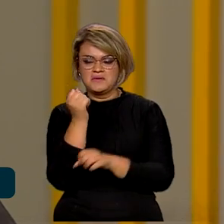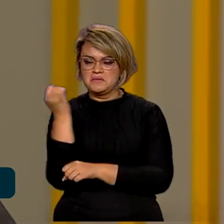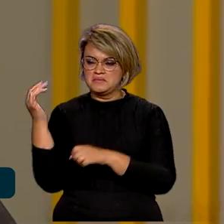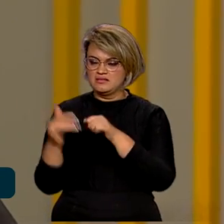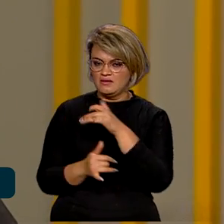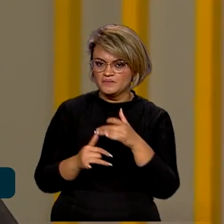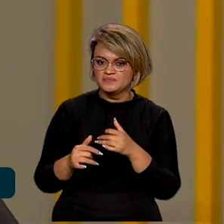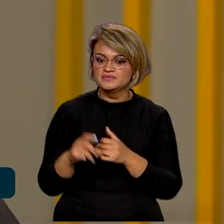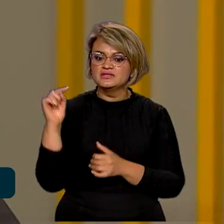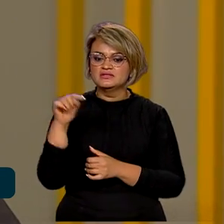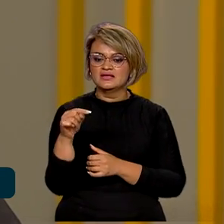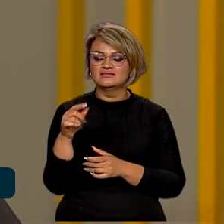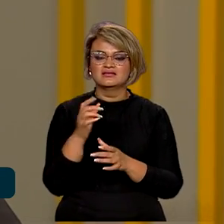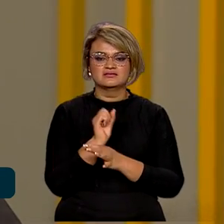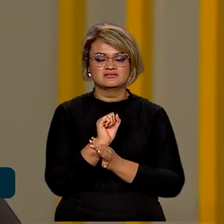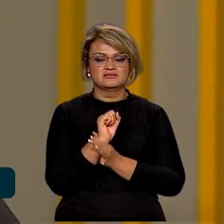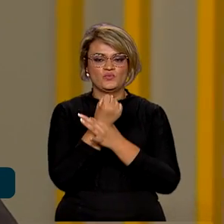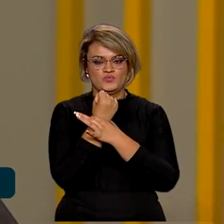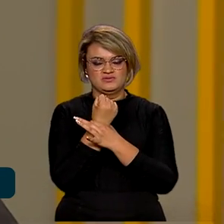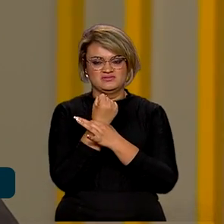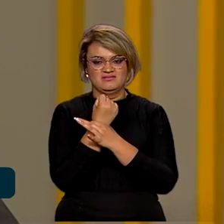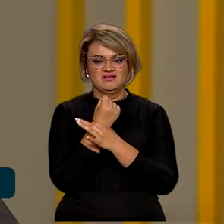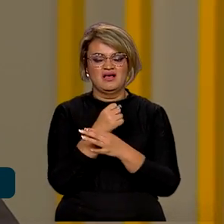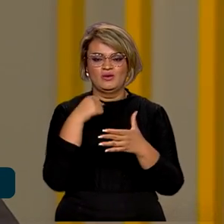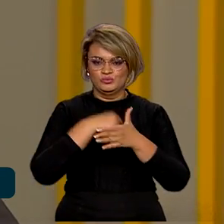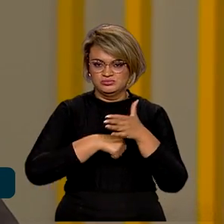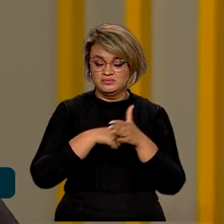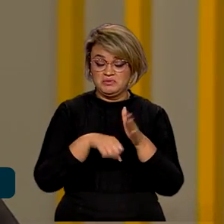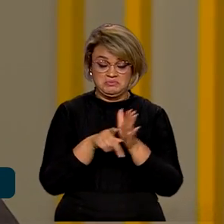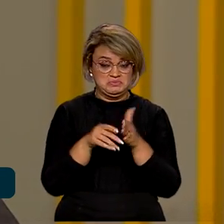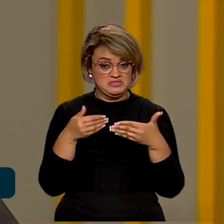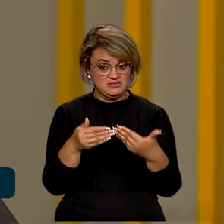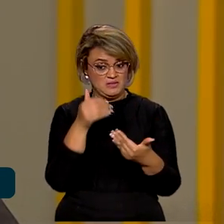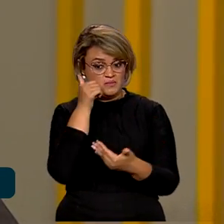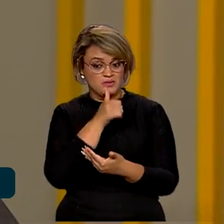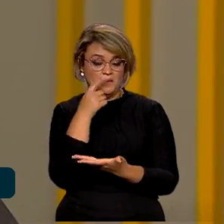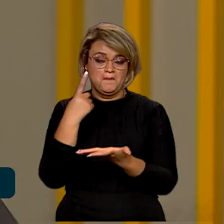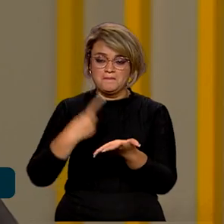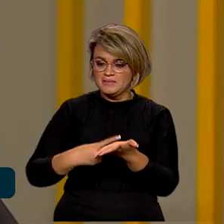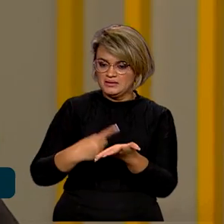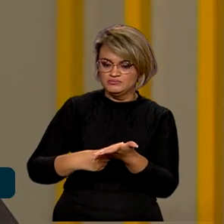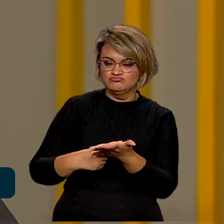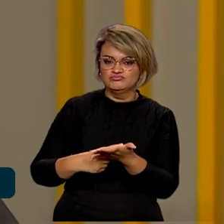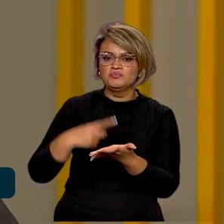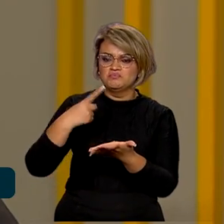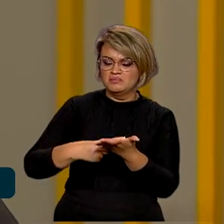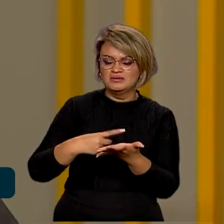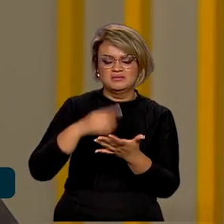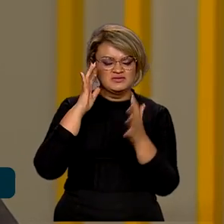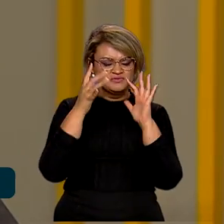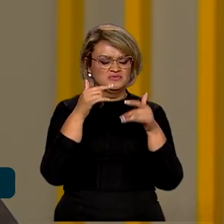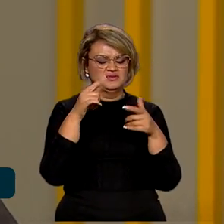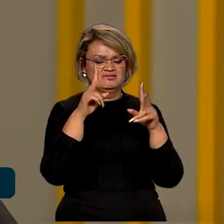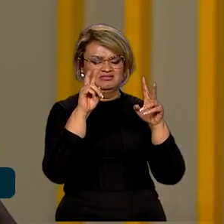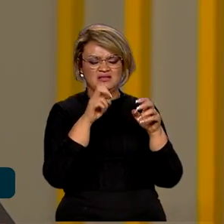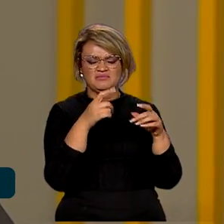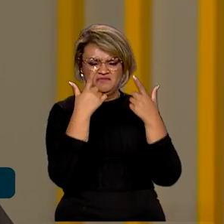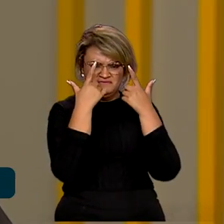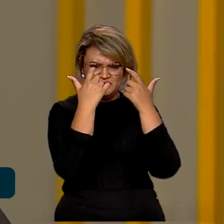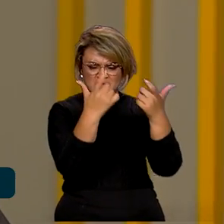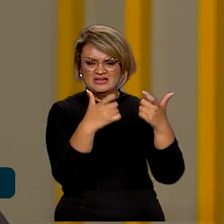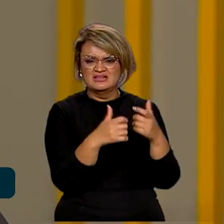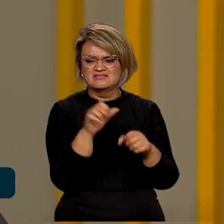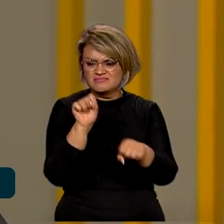você tem, né, a própria segurança, a luta, o Ministério das Mulheres, né, o pacto contra as violências, o feminicídio,